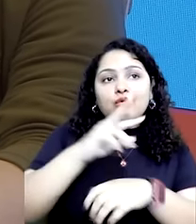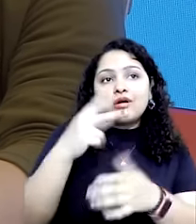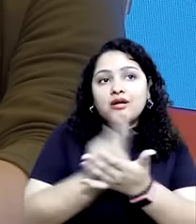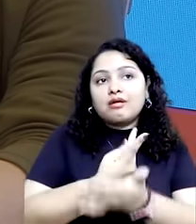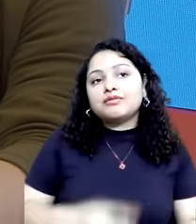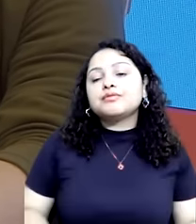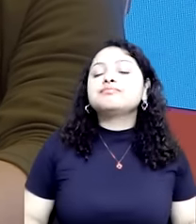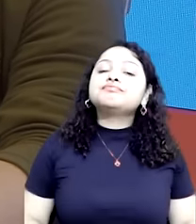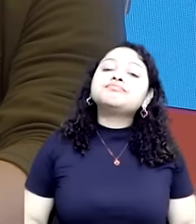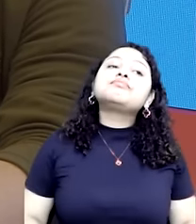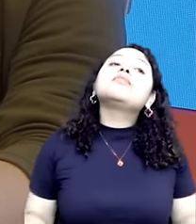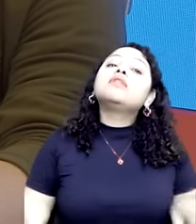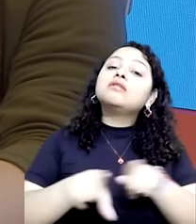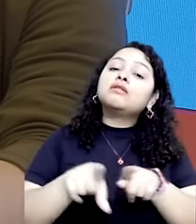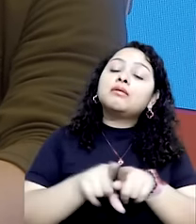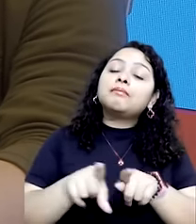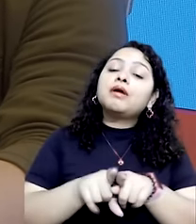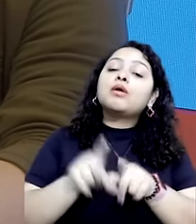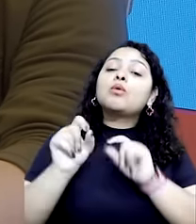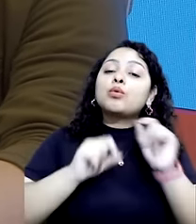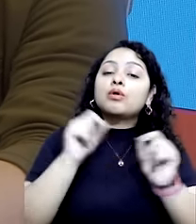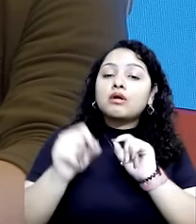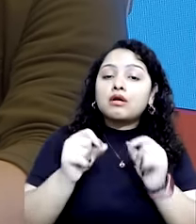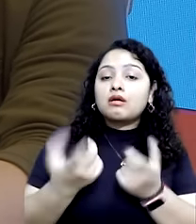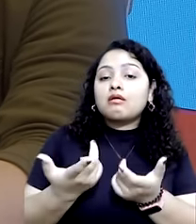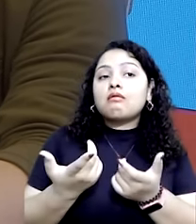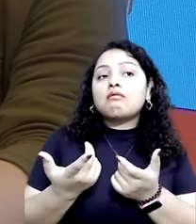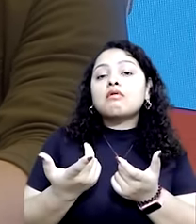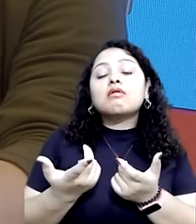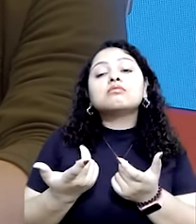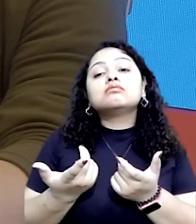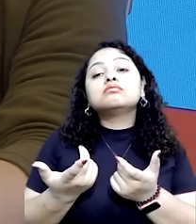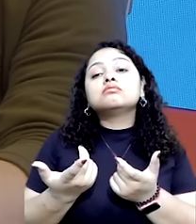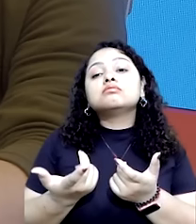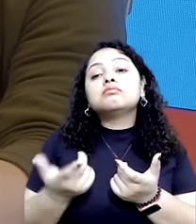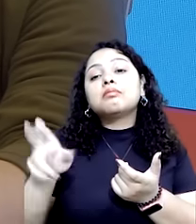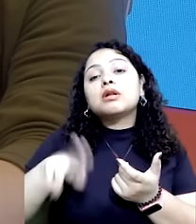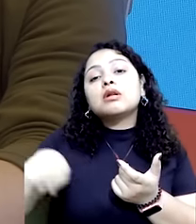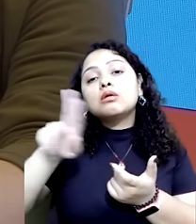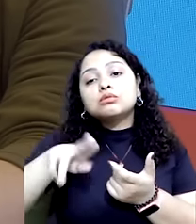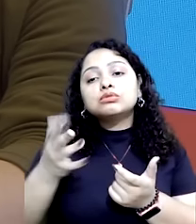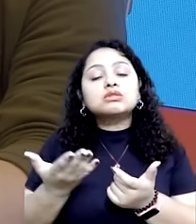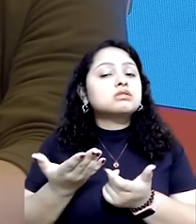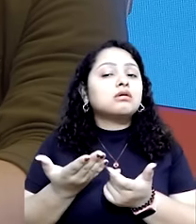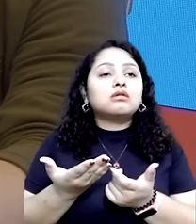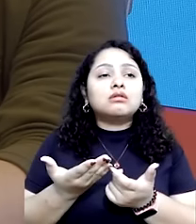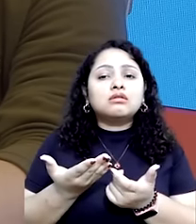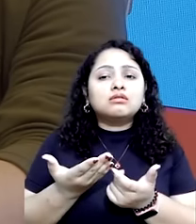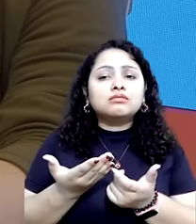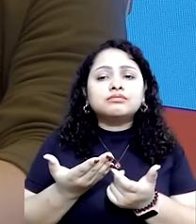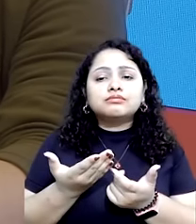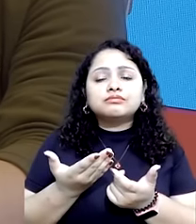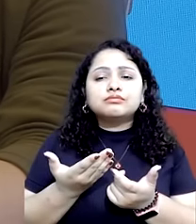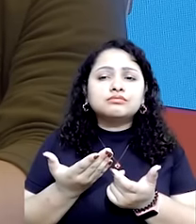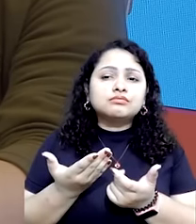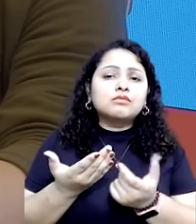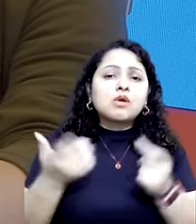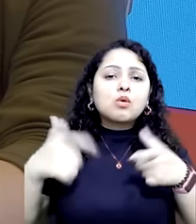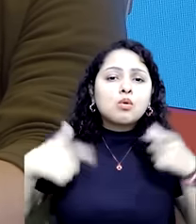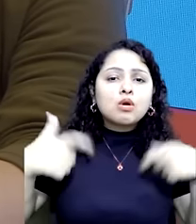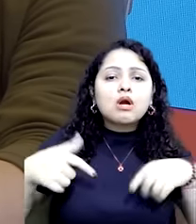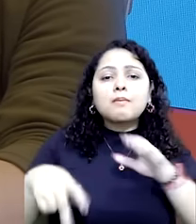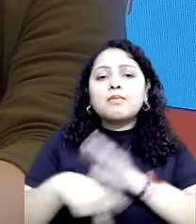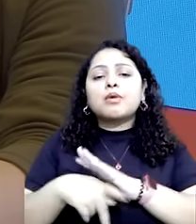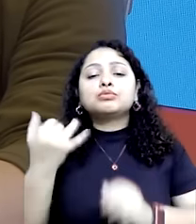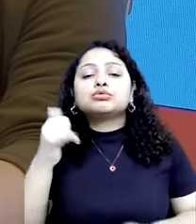errado outra coisa também é resolução da imagem Às vezes as pessoas né para não usar muito eh o espaço lá do